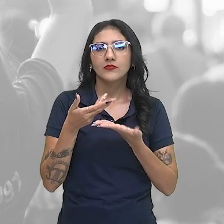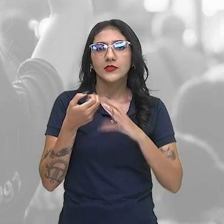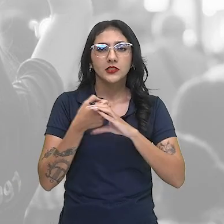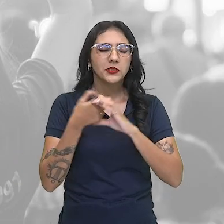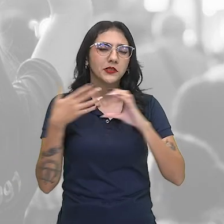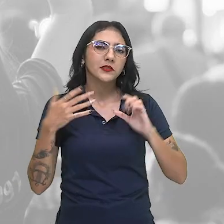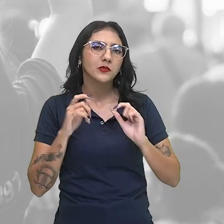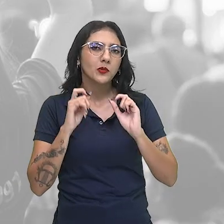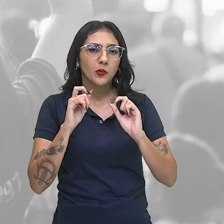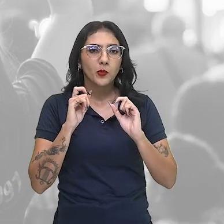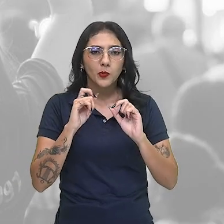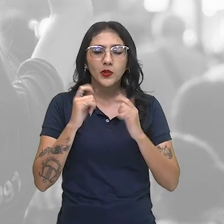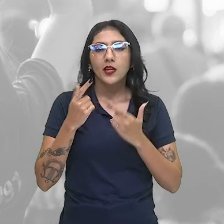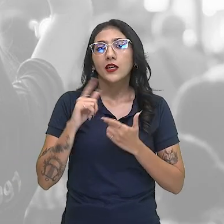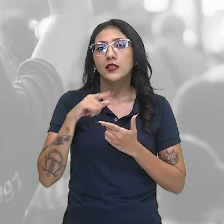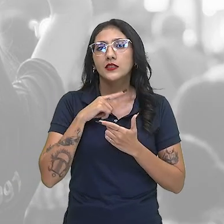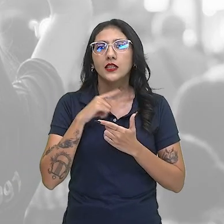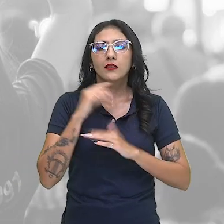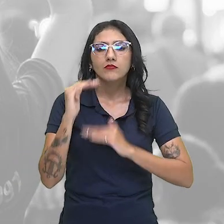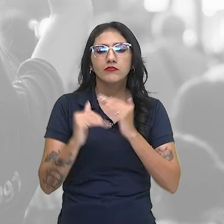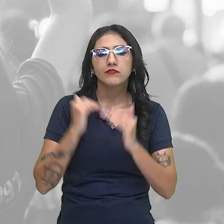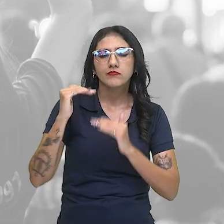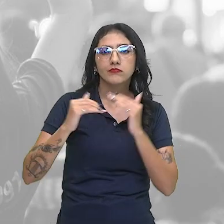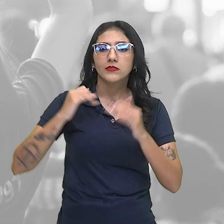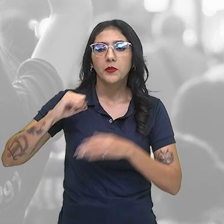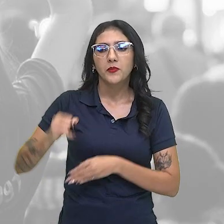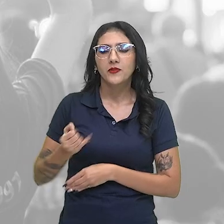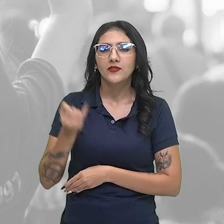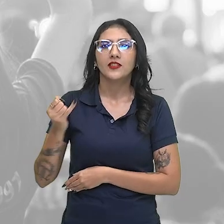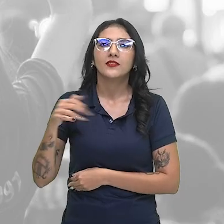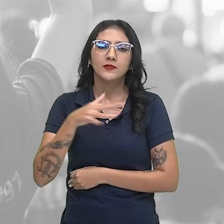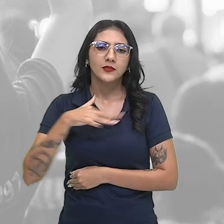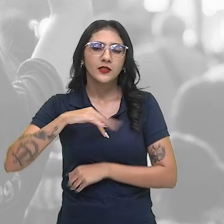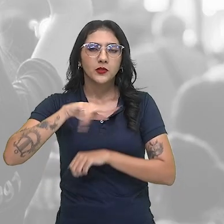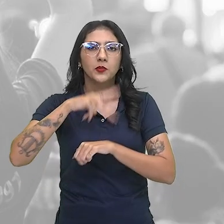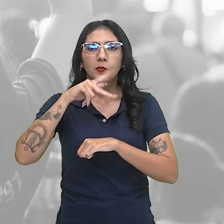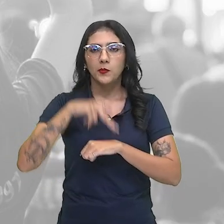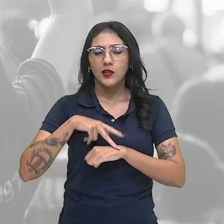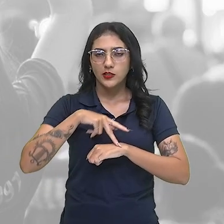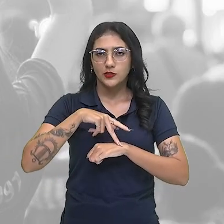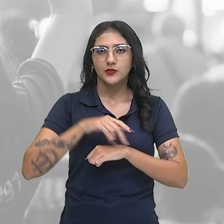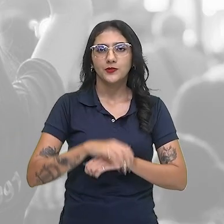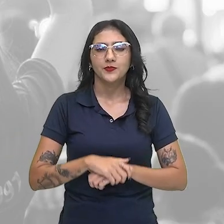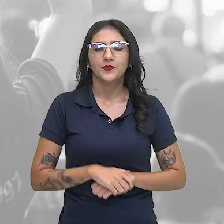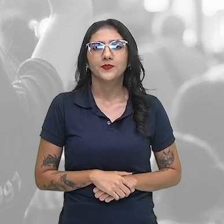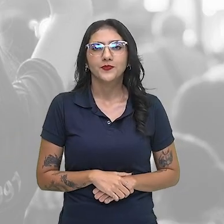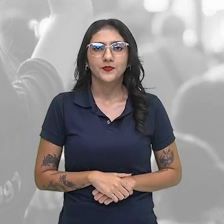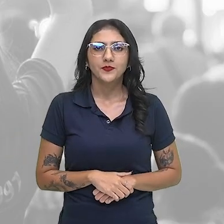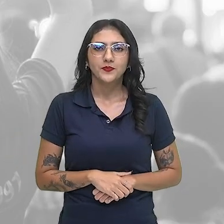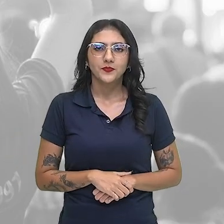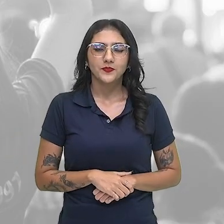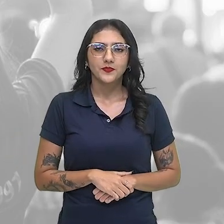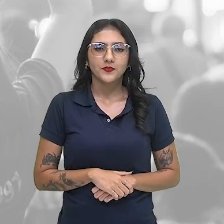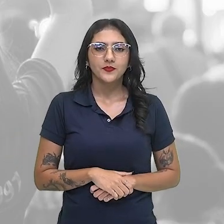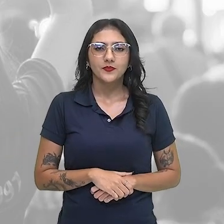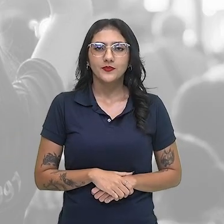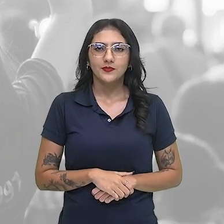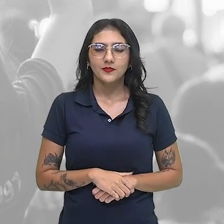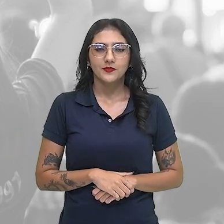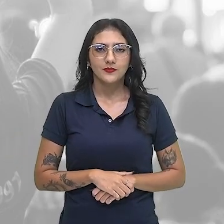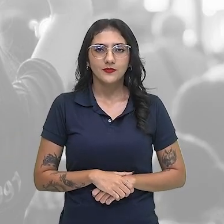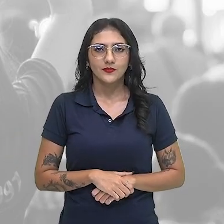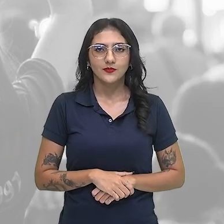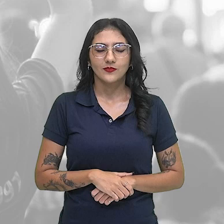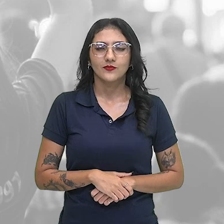da herança comum, que é construída, é a riqueza que é construída pelo país, que é construída por todos. E aí, nós